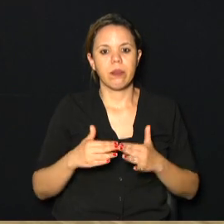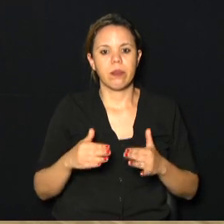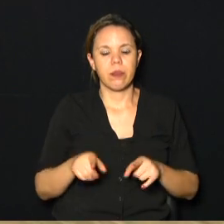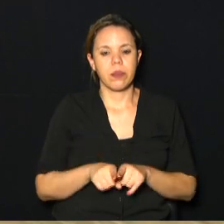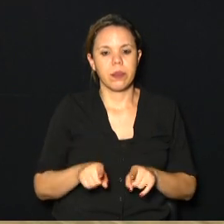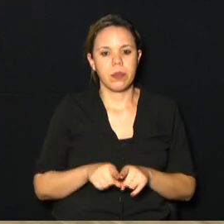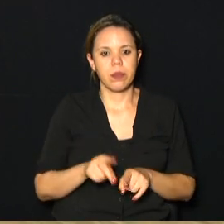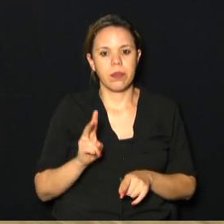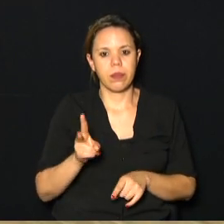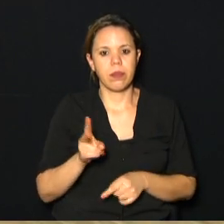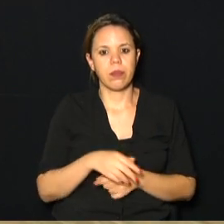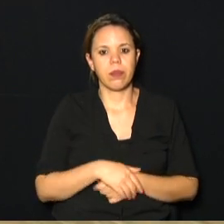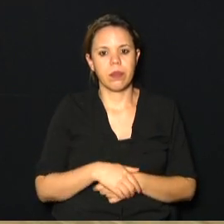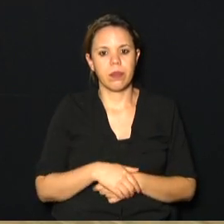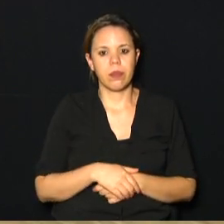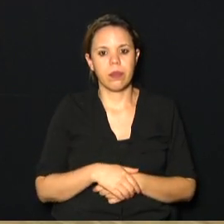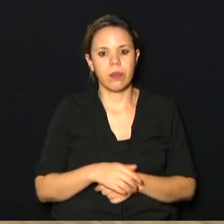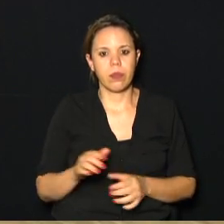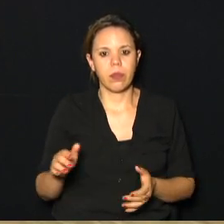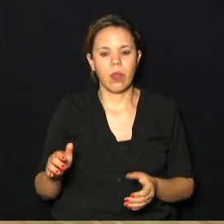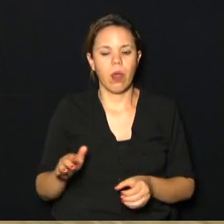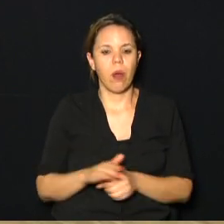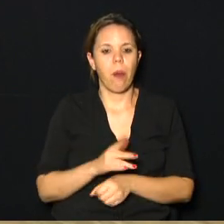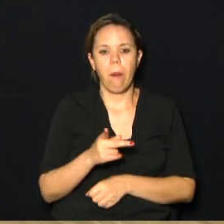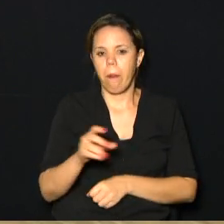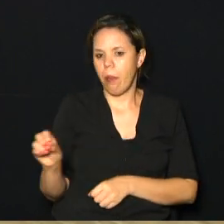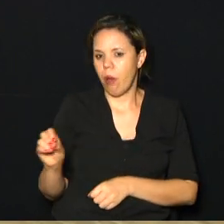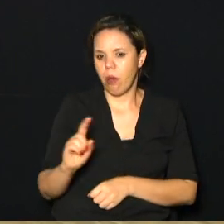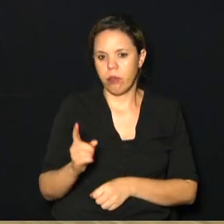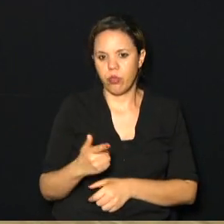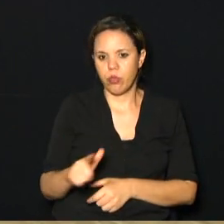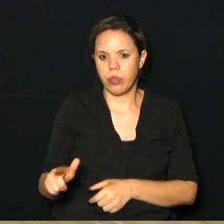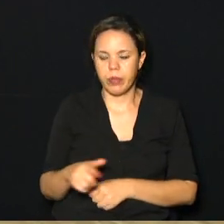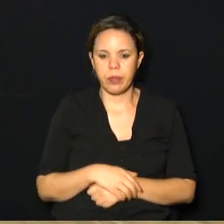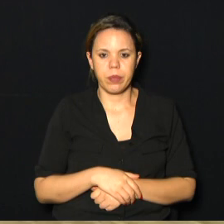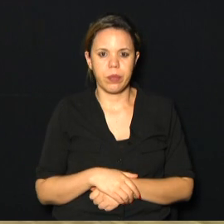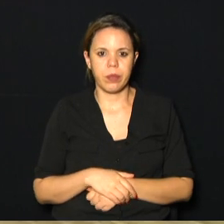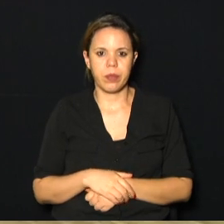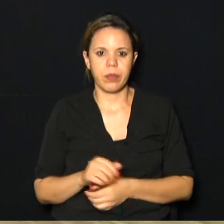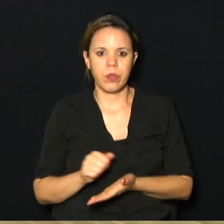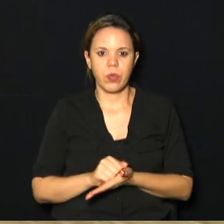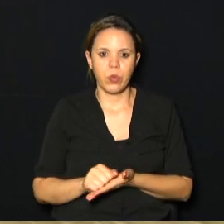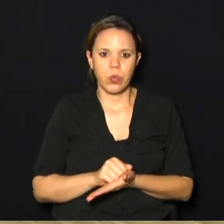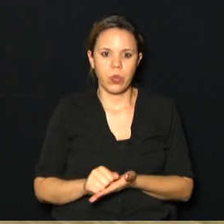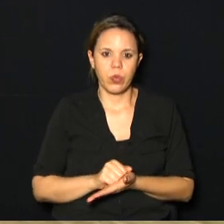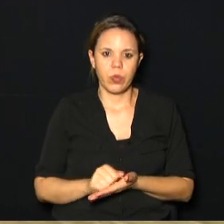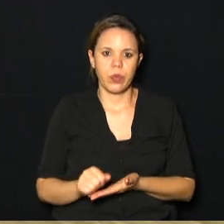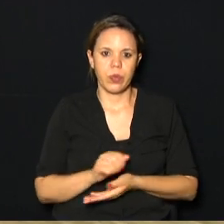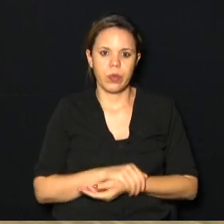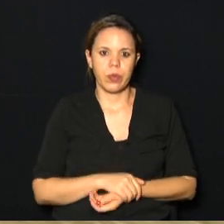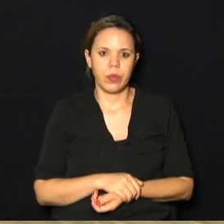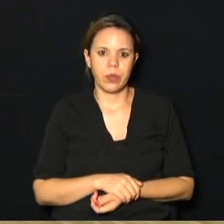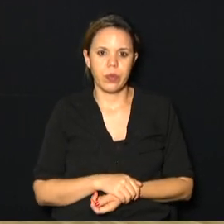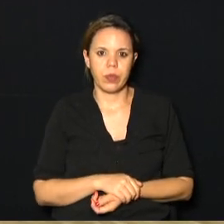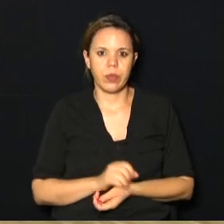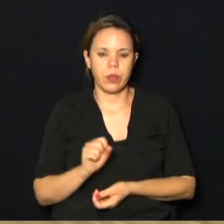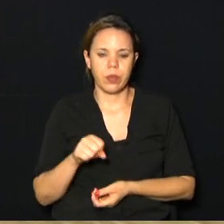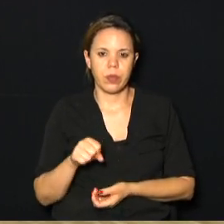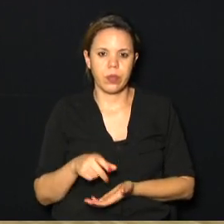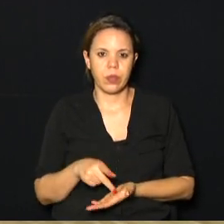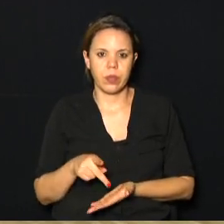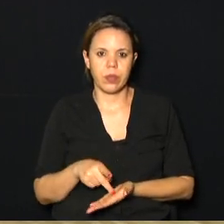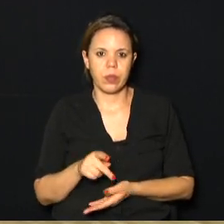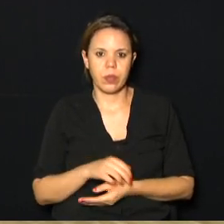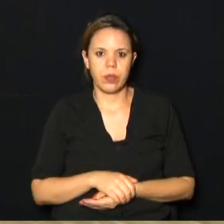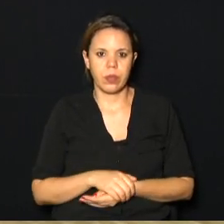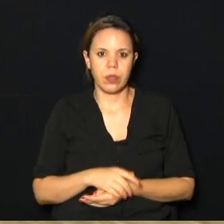ser sempre constante, né, para não juntar poeira, como eu disse. Passar um paninho úmido. E sim,